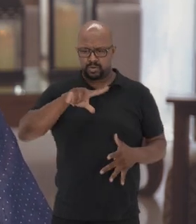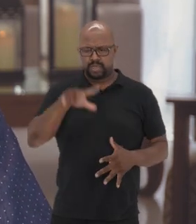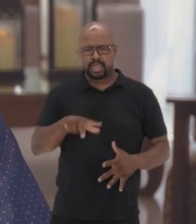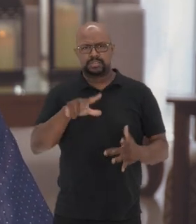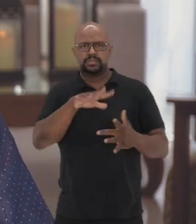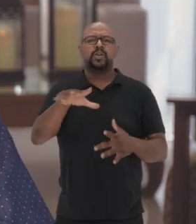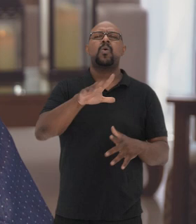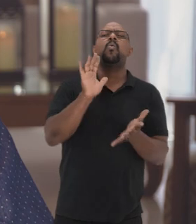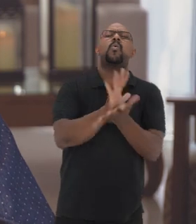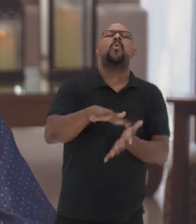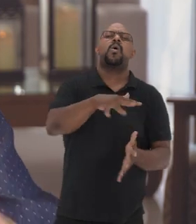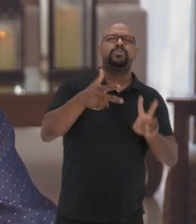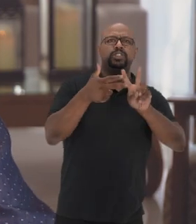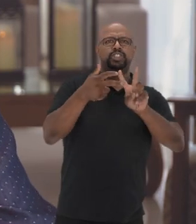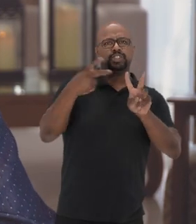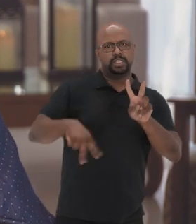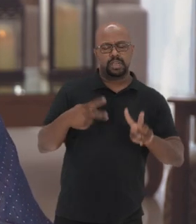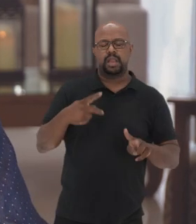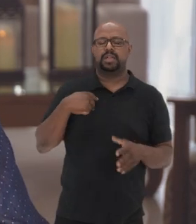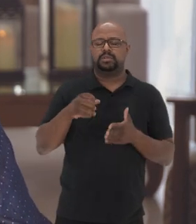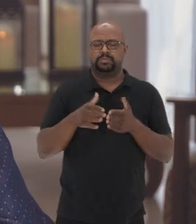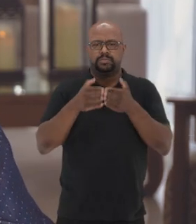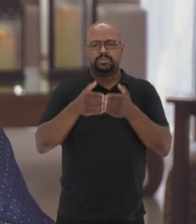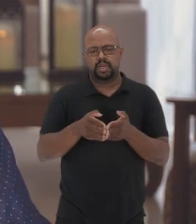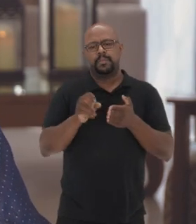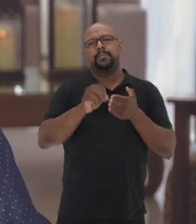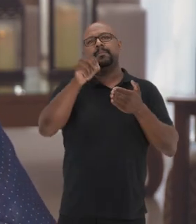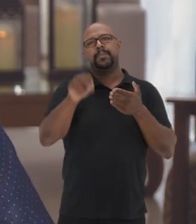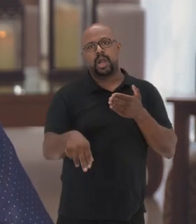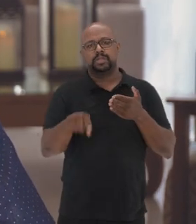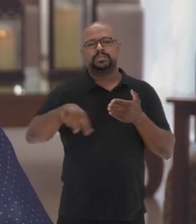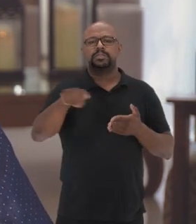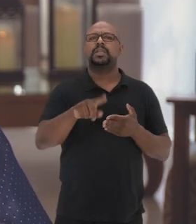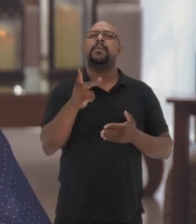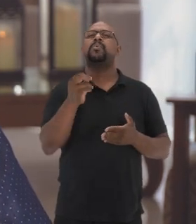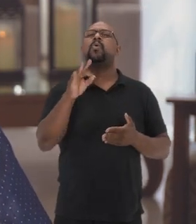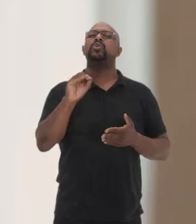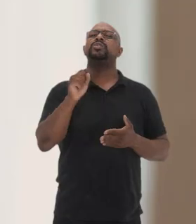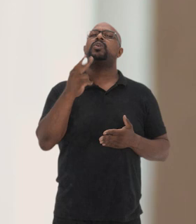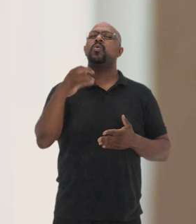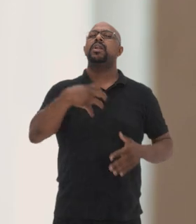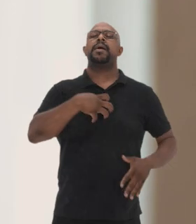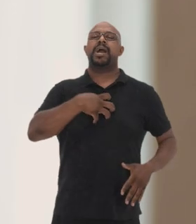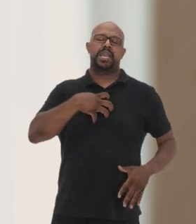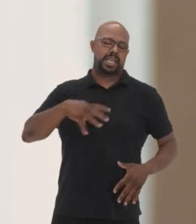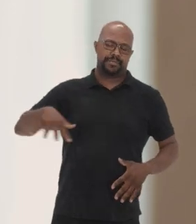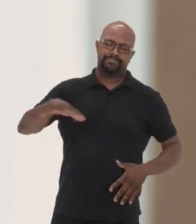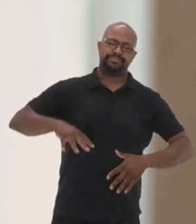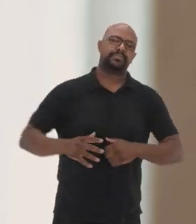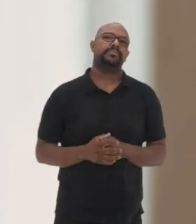tiveram com os indígenas locais quando desembarcaram no atual município de Porto Seguro na Bahia